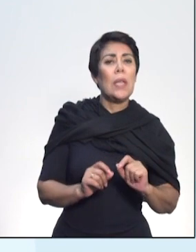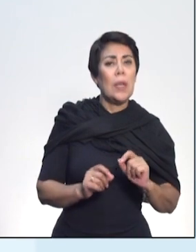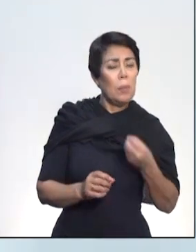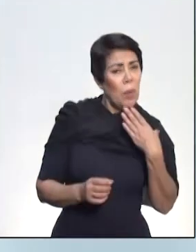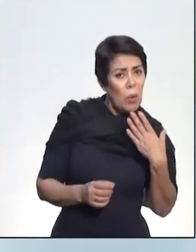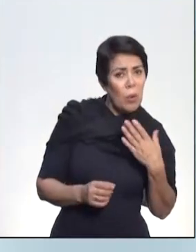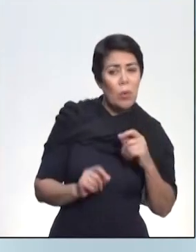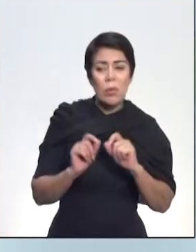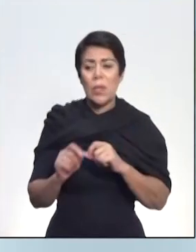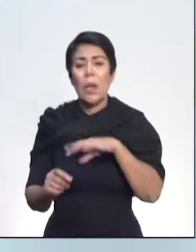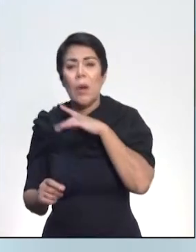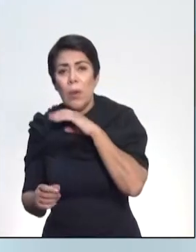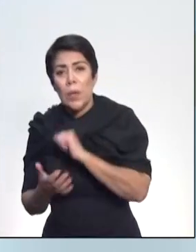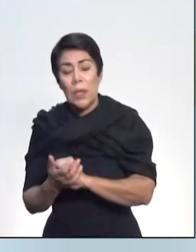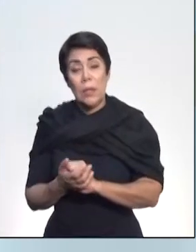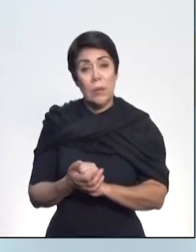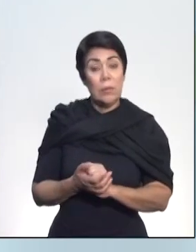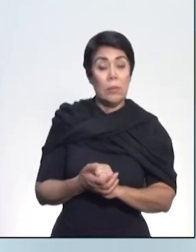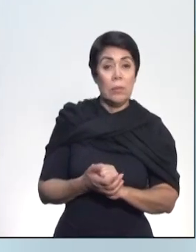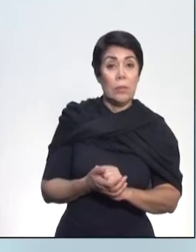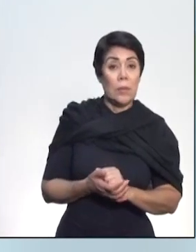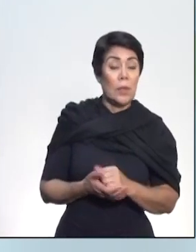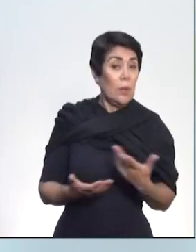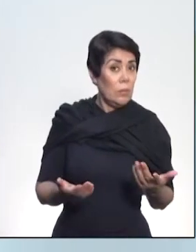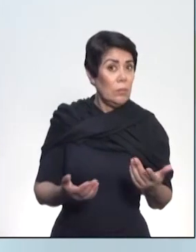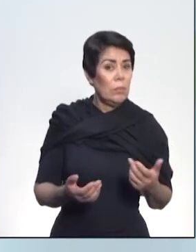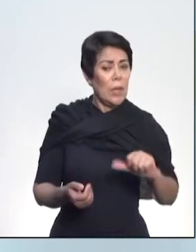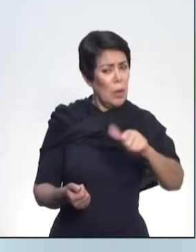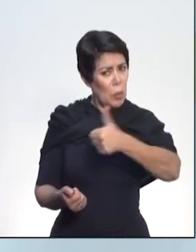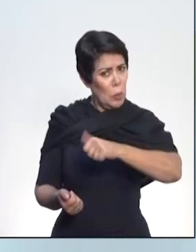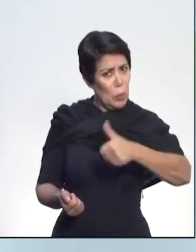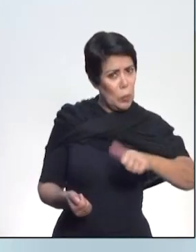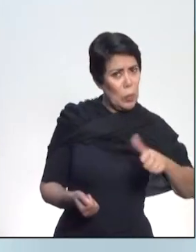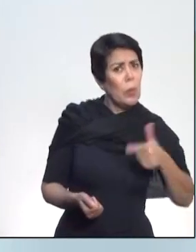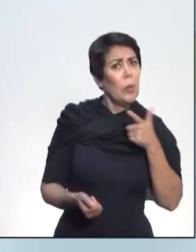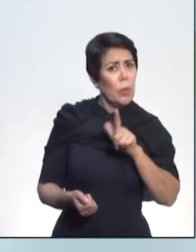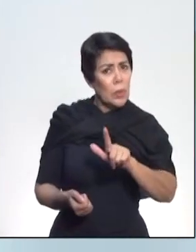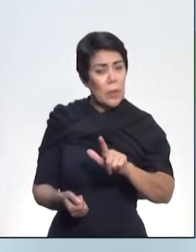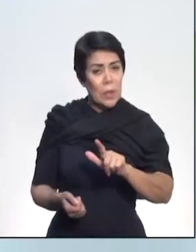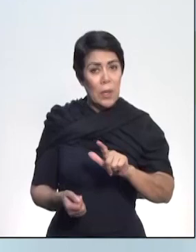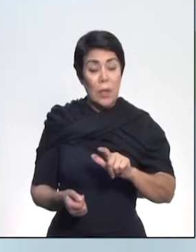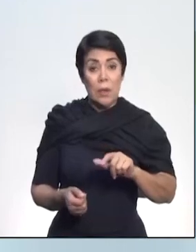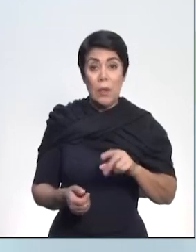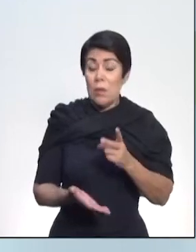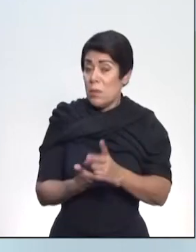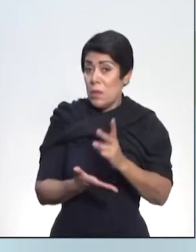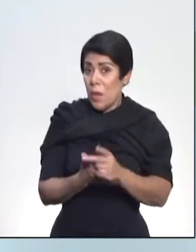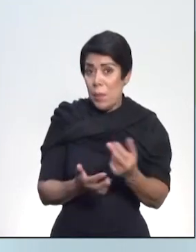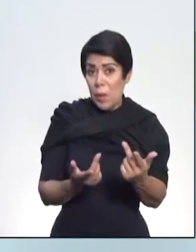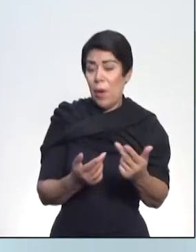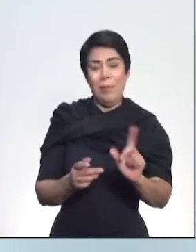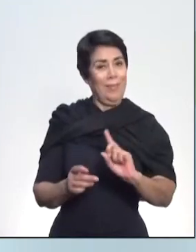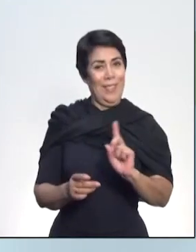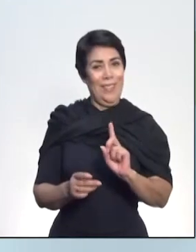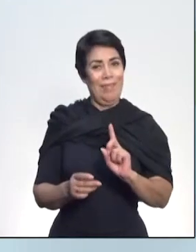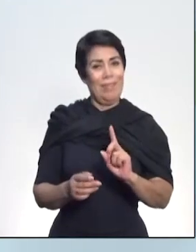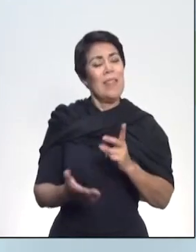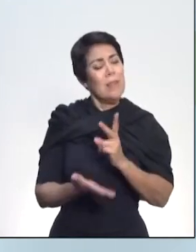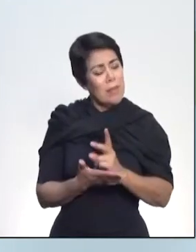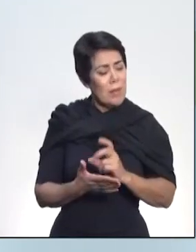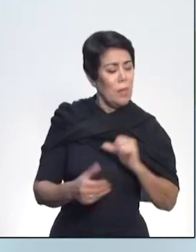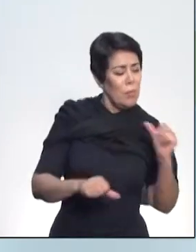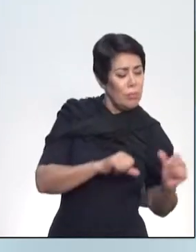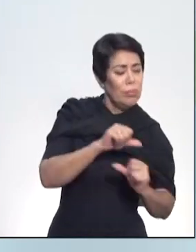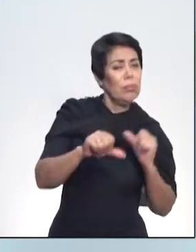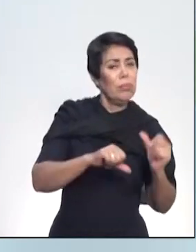como correto ou incorreto, bom ou mal, essas coisas também não são fixas, elas mudam. Mudam não